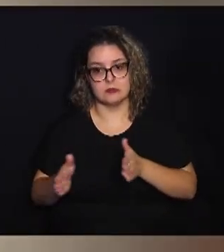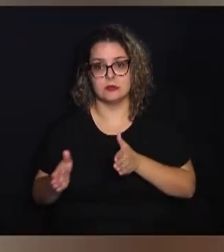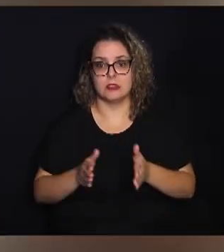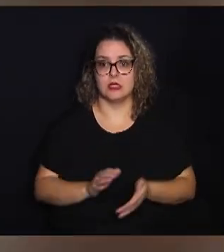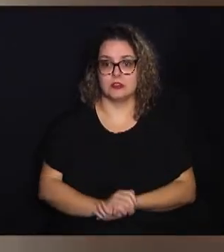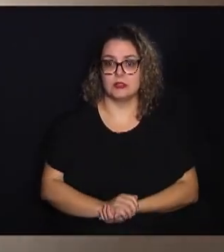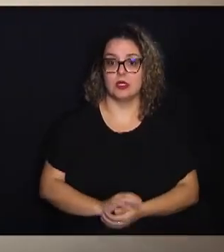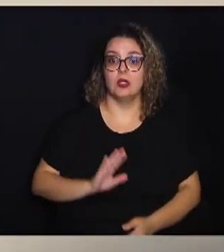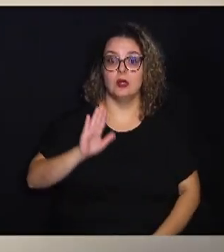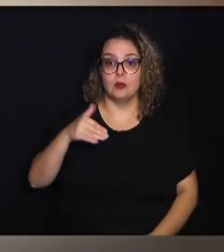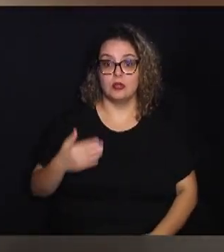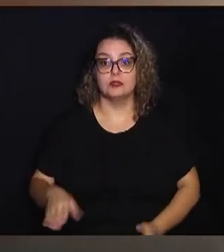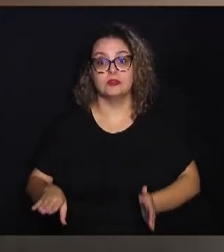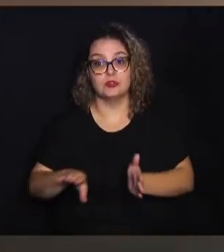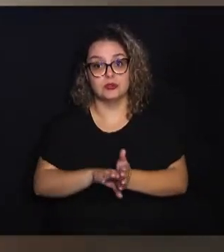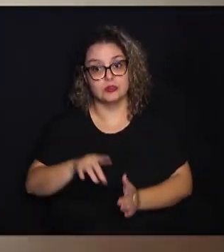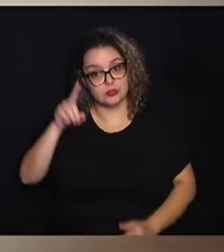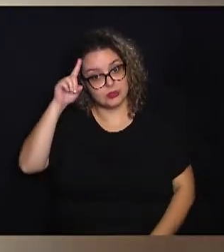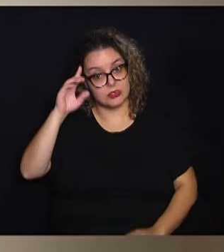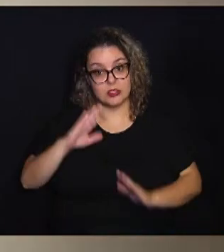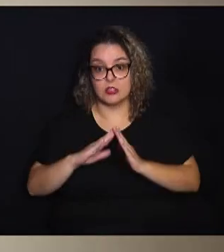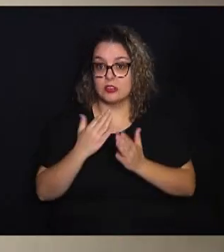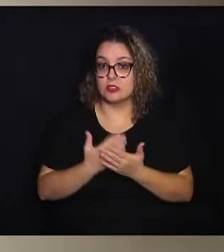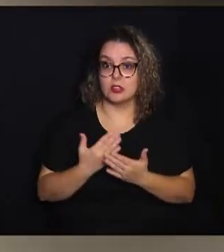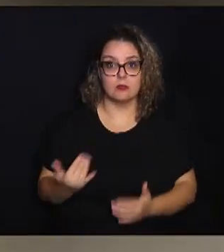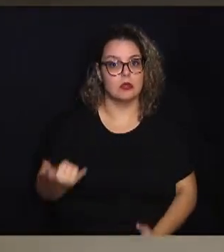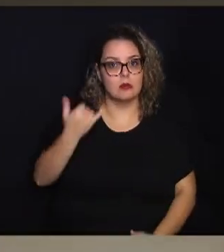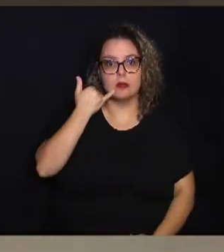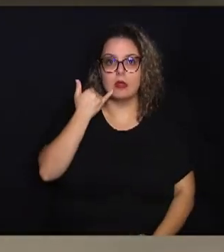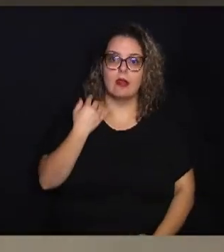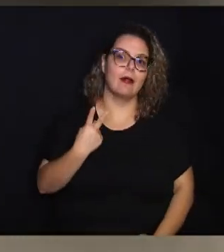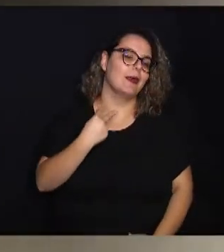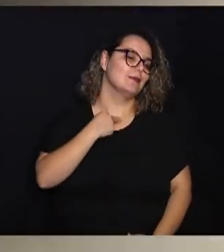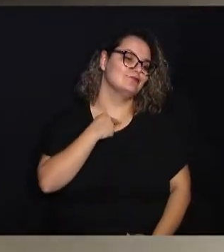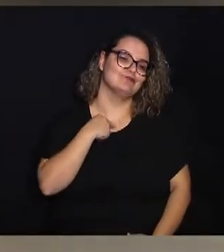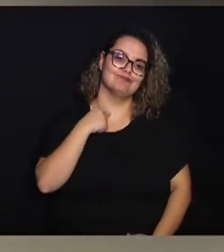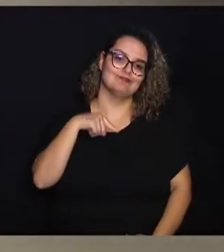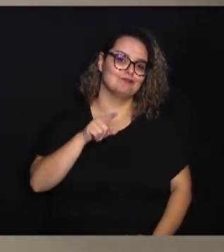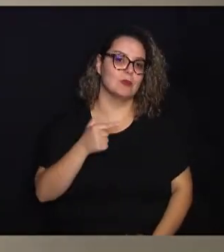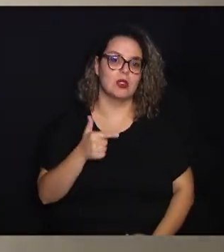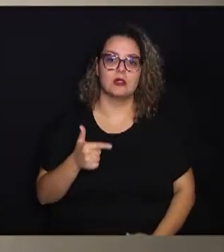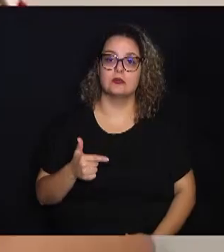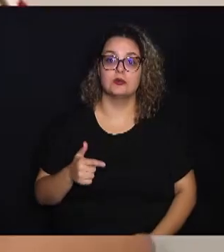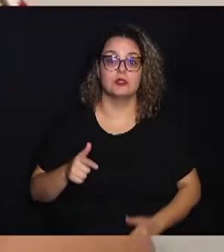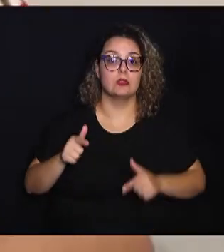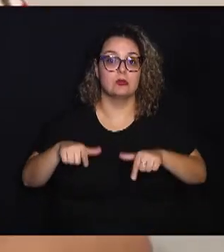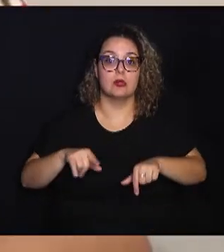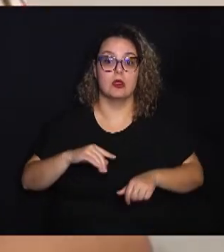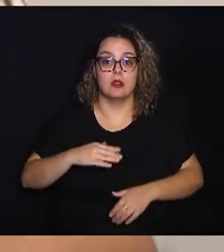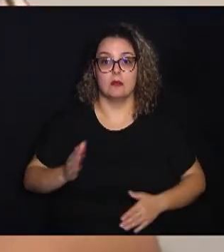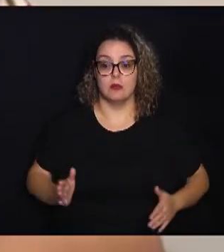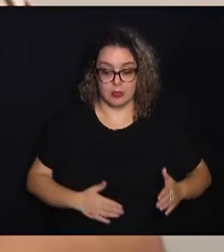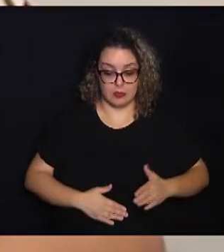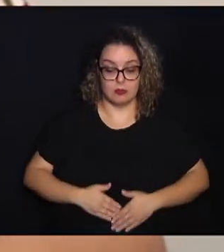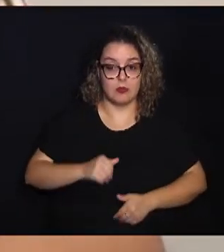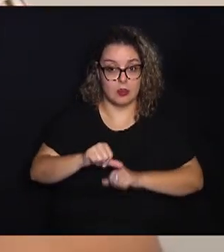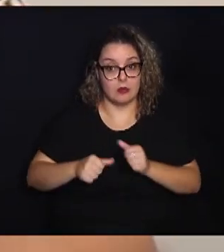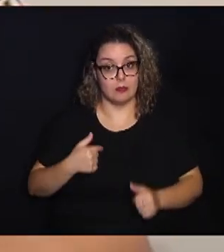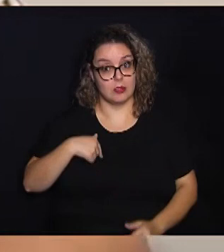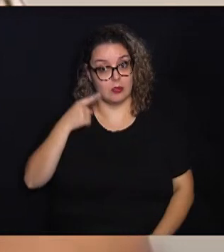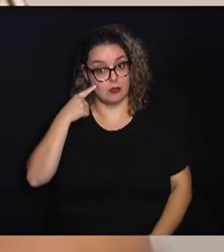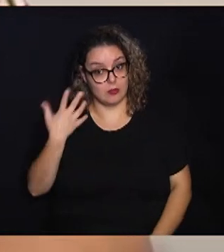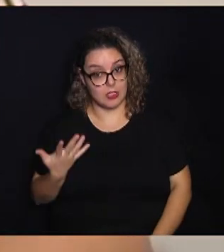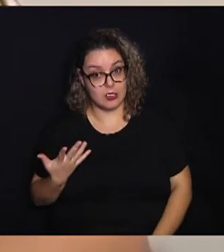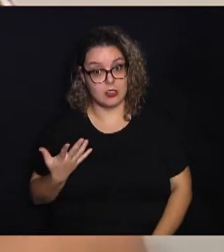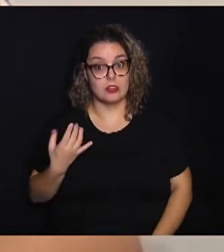Quando chegou no dia, a escola me ligou que não daria para ele ir, porque disse que não tinha lugar para trocar ele. Só que eu penso o seguinte, se a escola